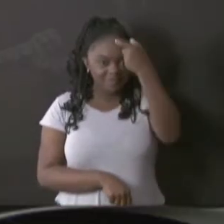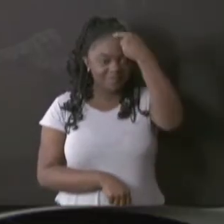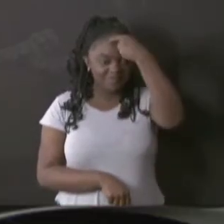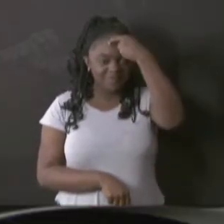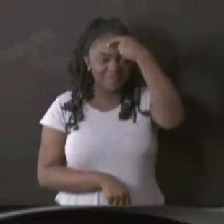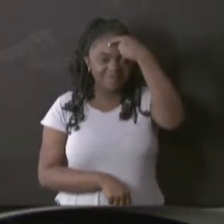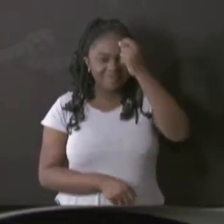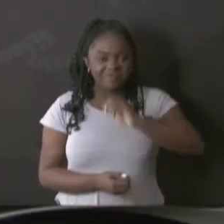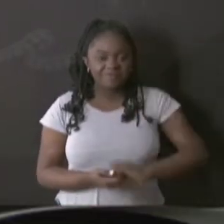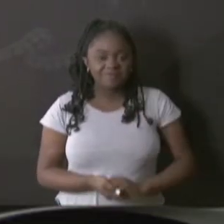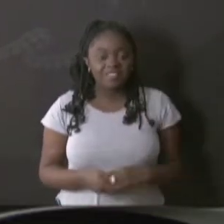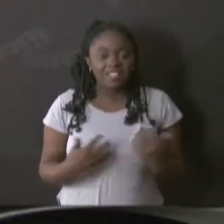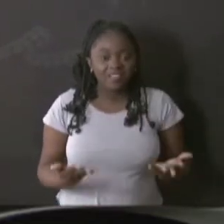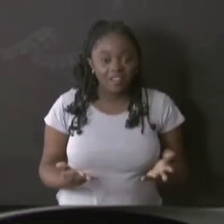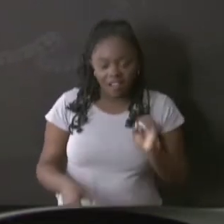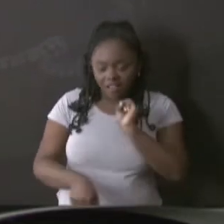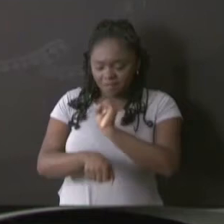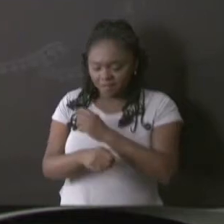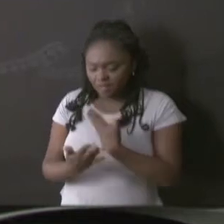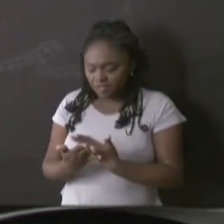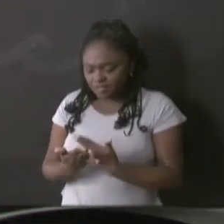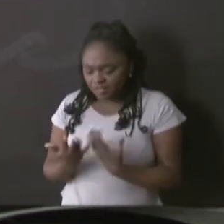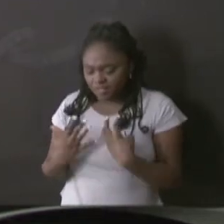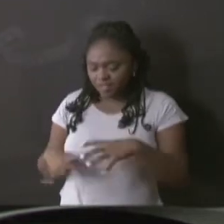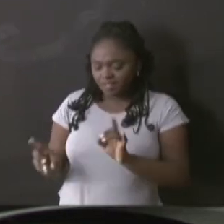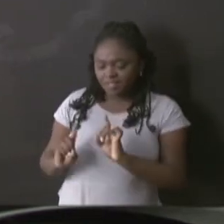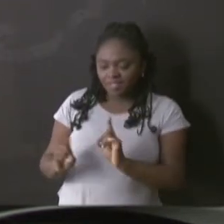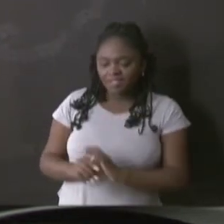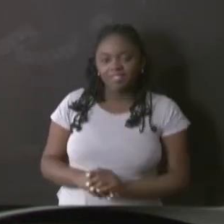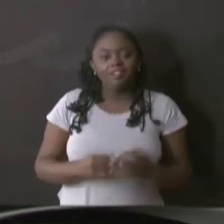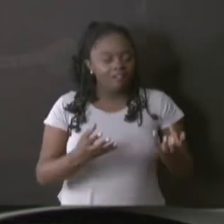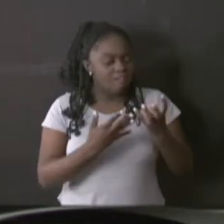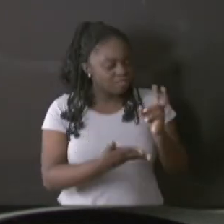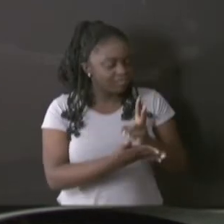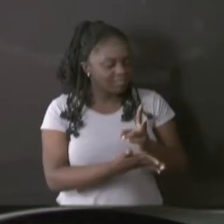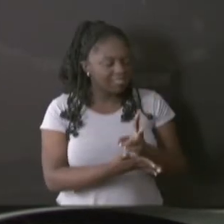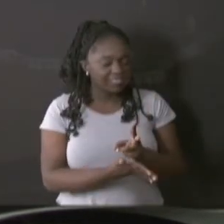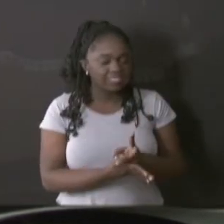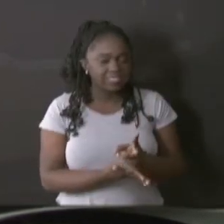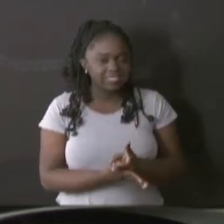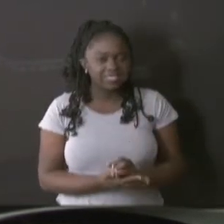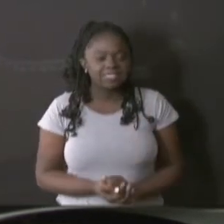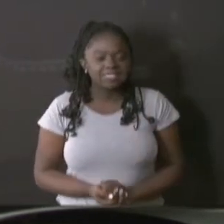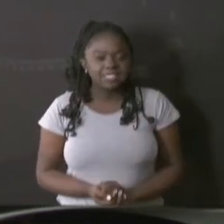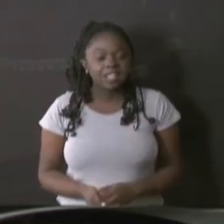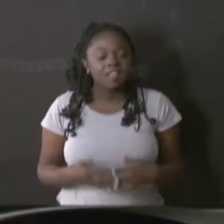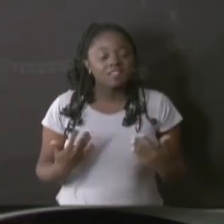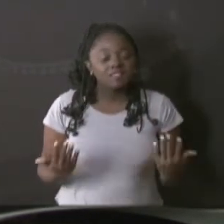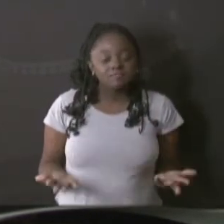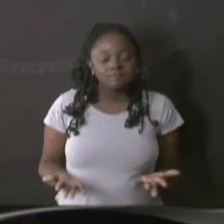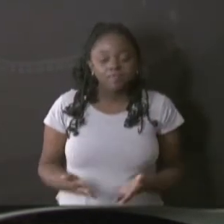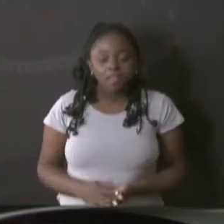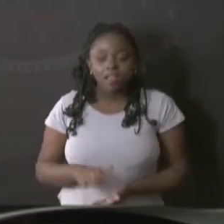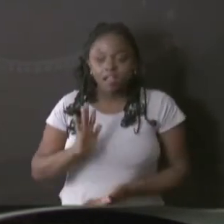tá, não quer parar de estudar? Pretendo, não. Mas já me